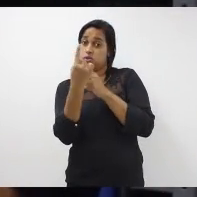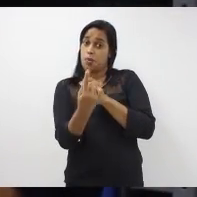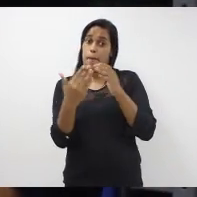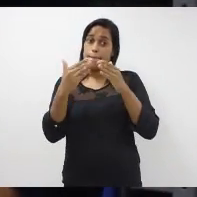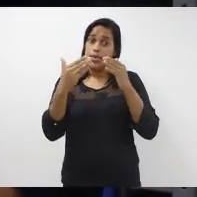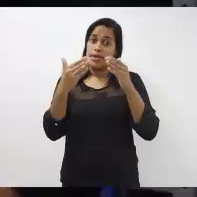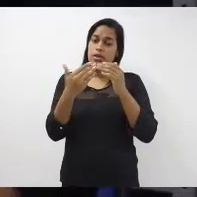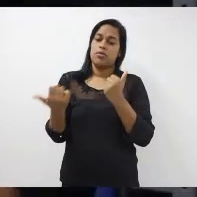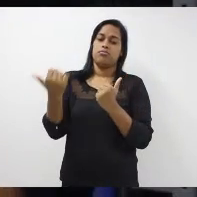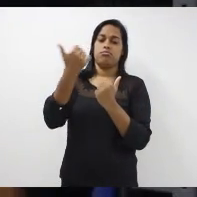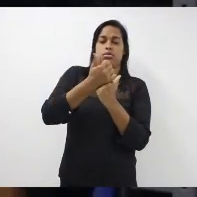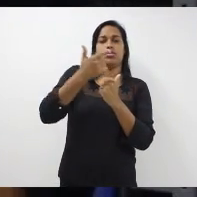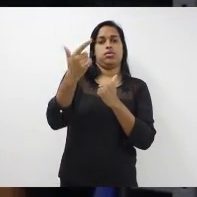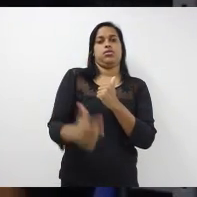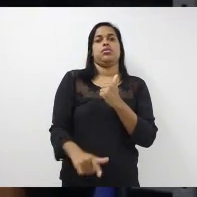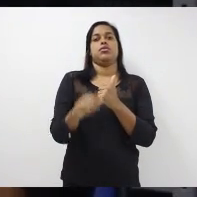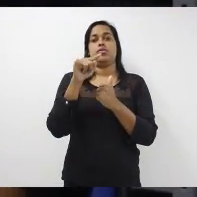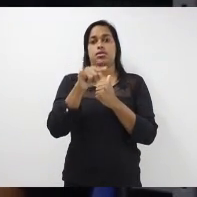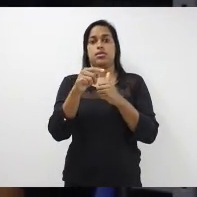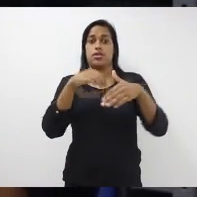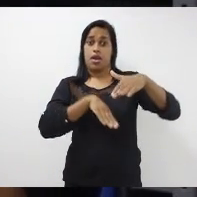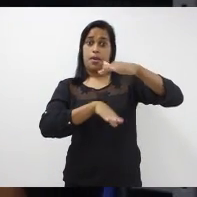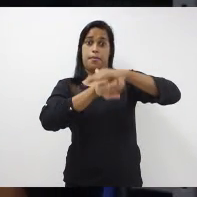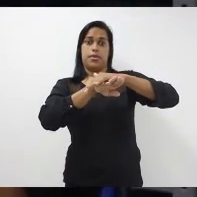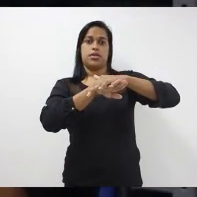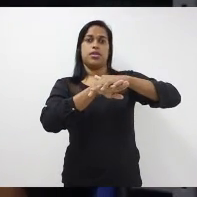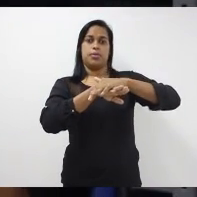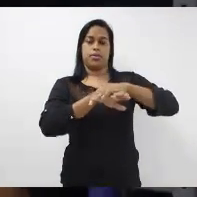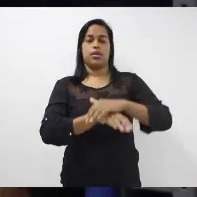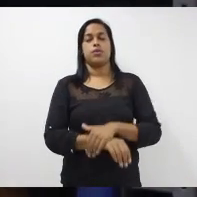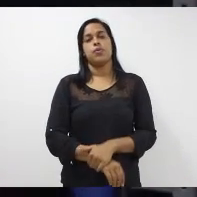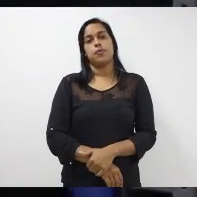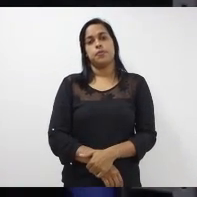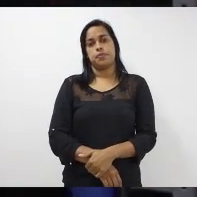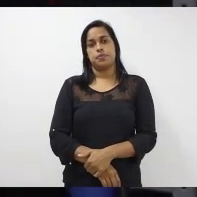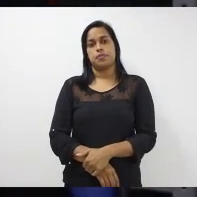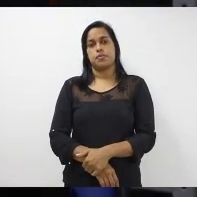poder reabastecer esse armazenamento da gaveta superior.